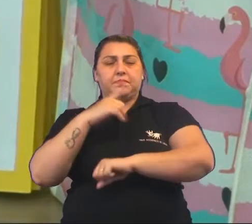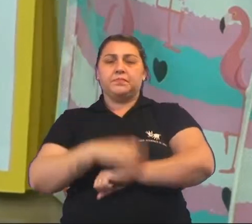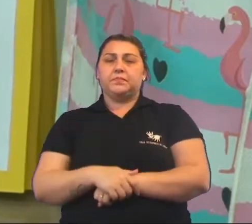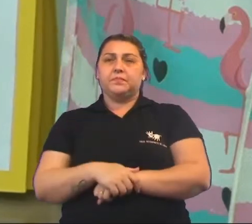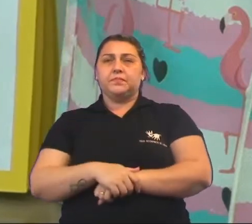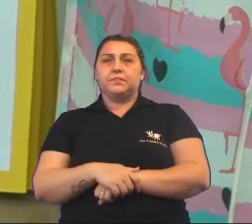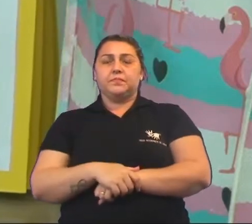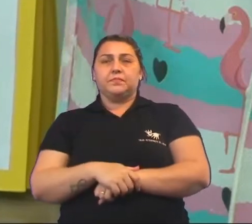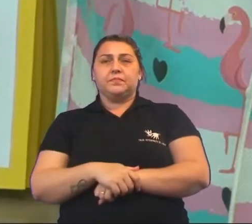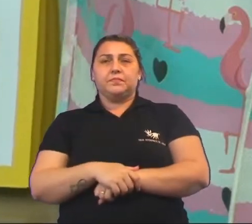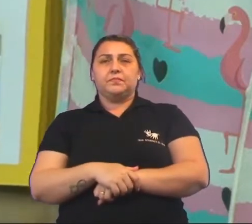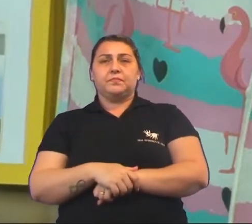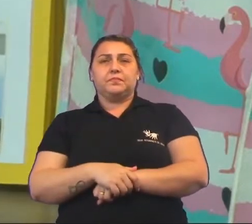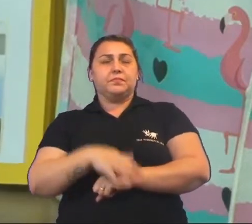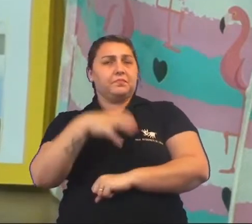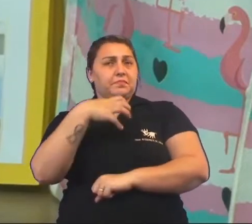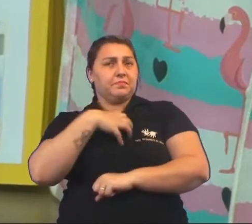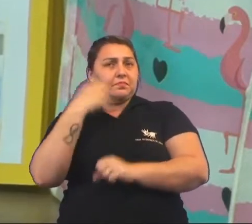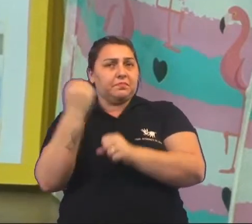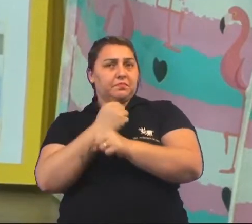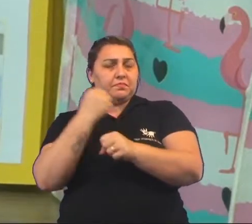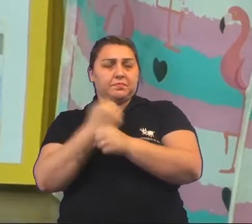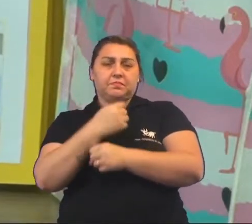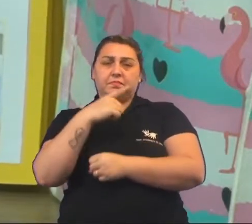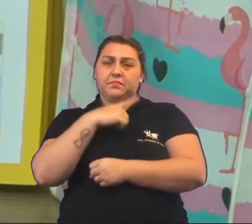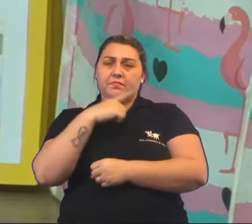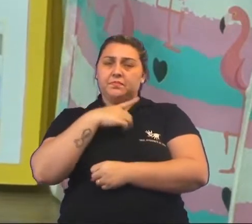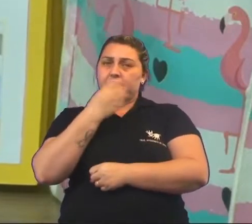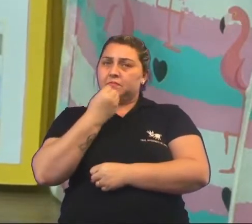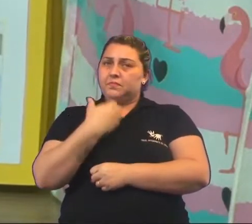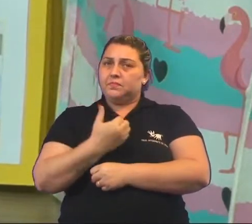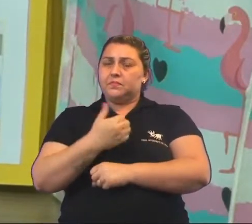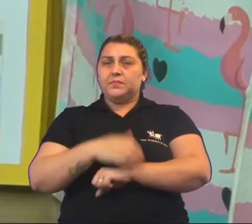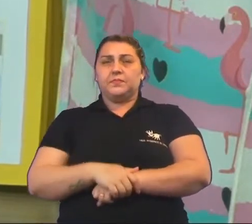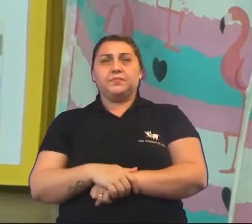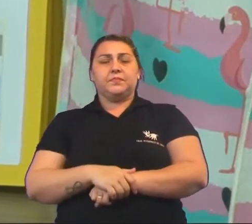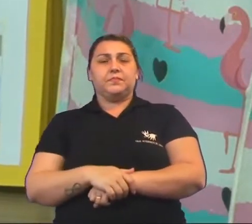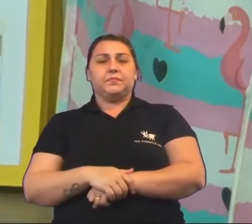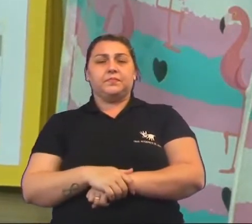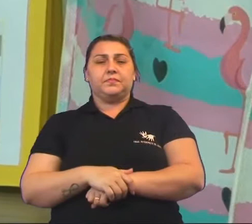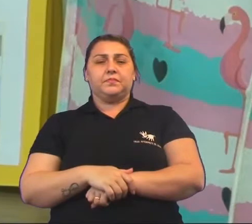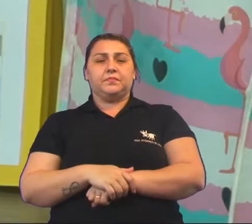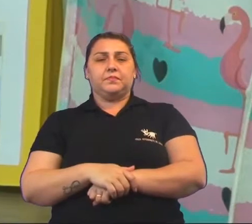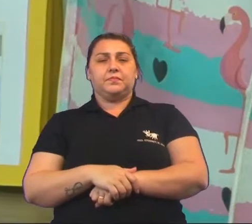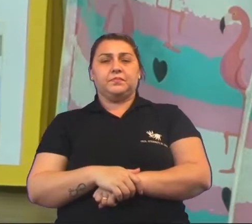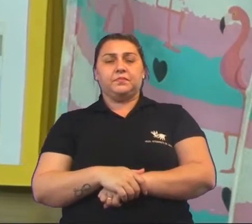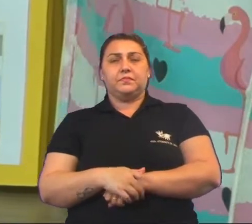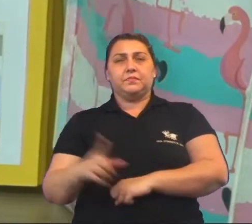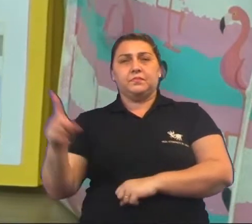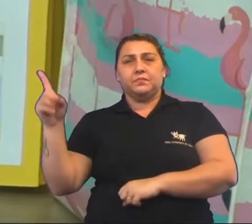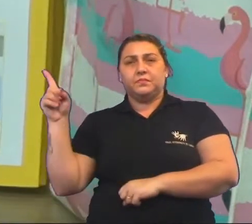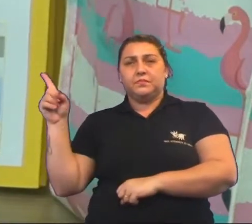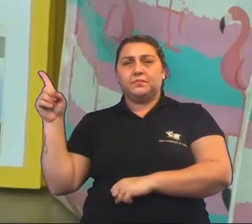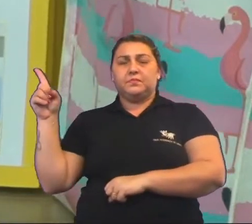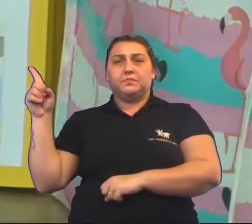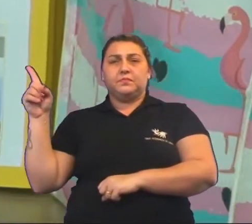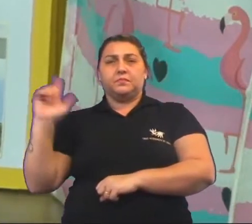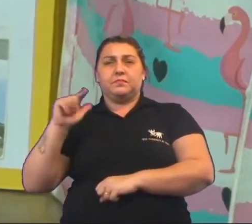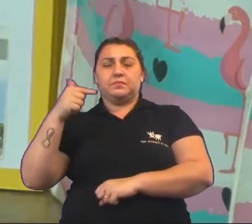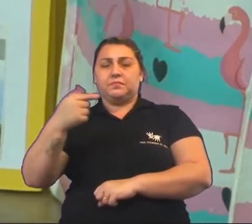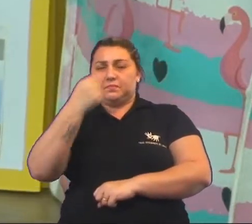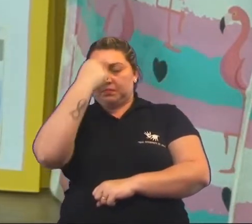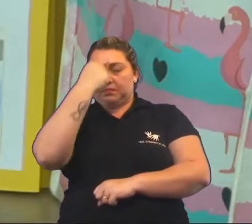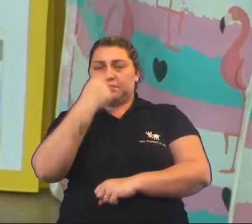Estão observando o formato que ela tem? Muito bem. Vamos observar esta outra